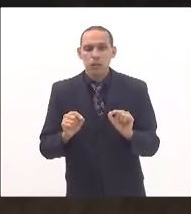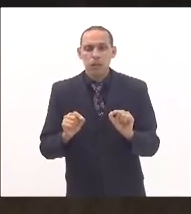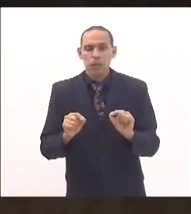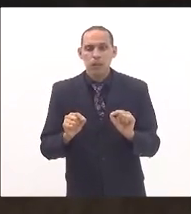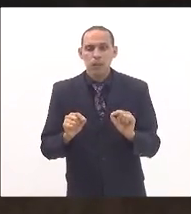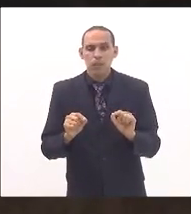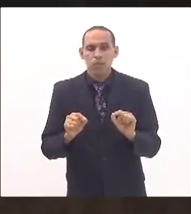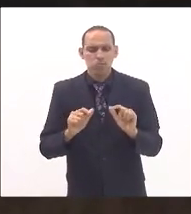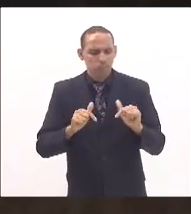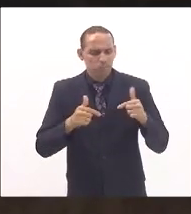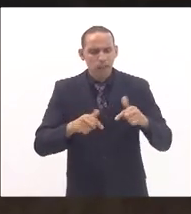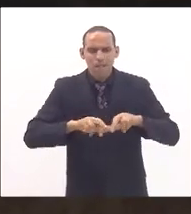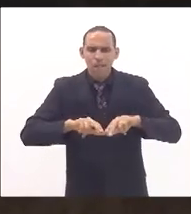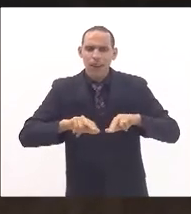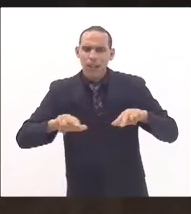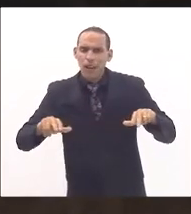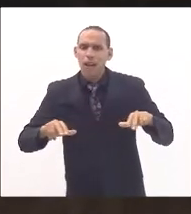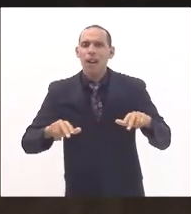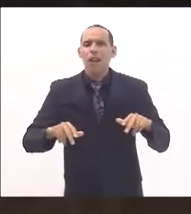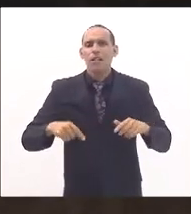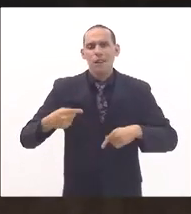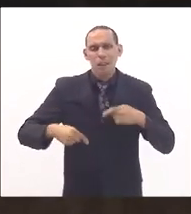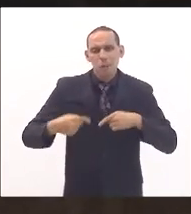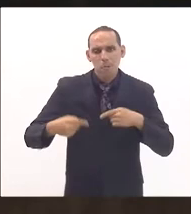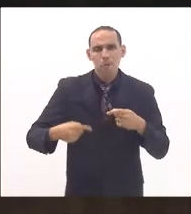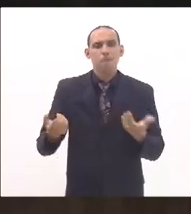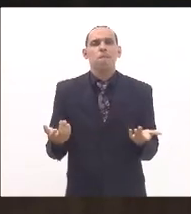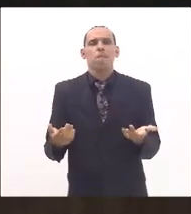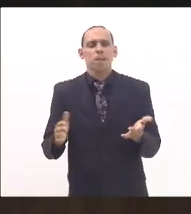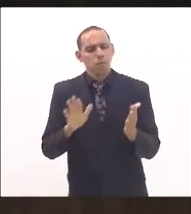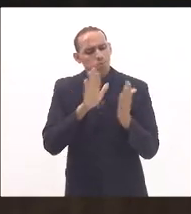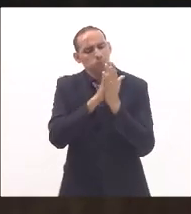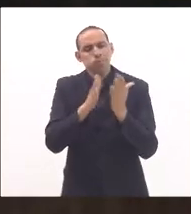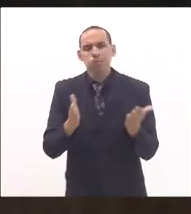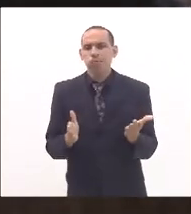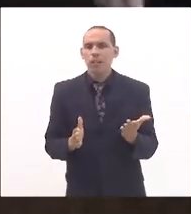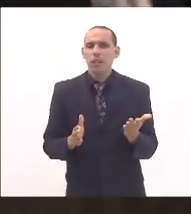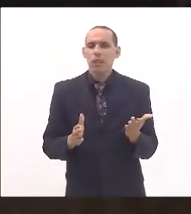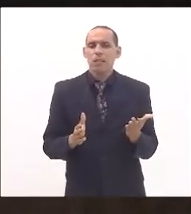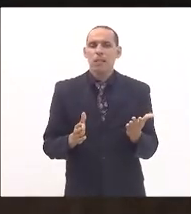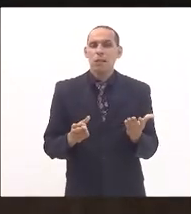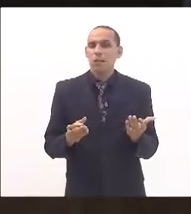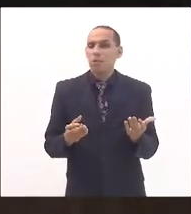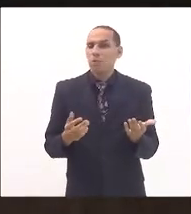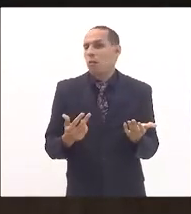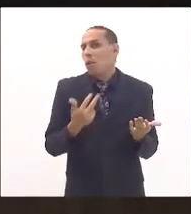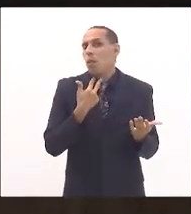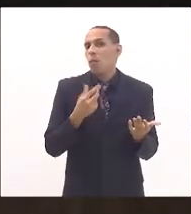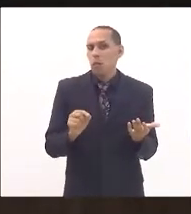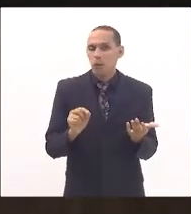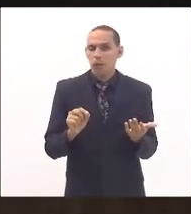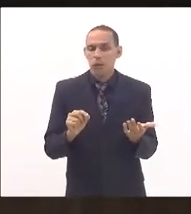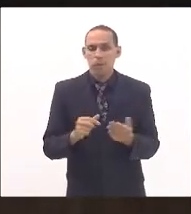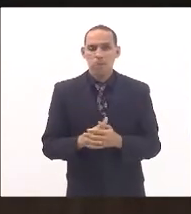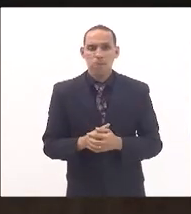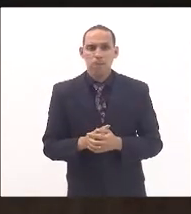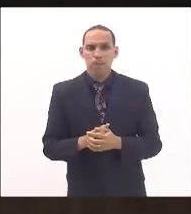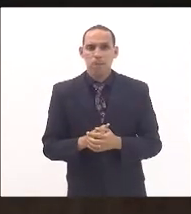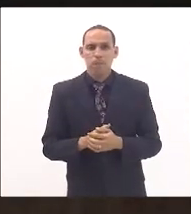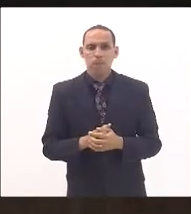várias iniciativas, vários projetos, vários debates, enfim, vários enfrentamentos, não pode comportar